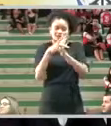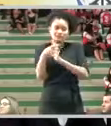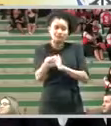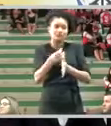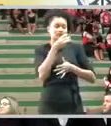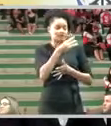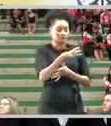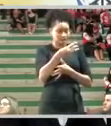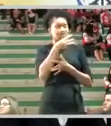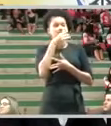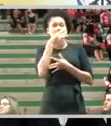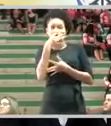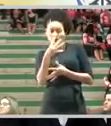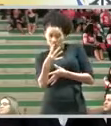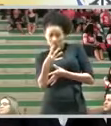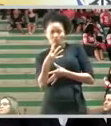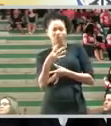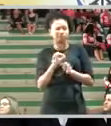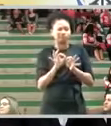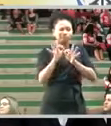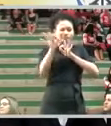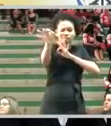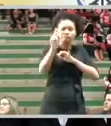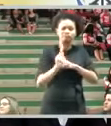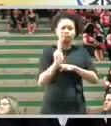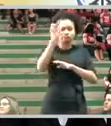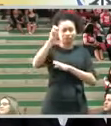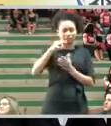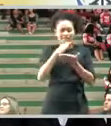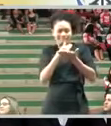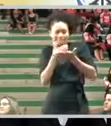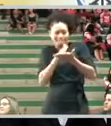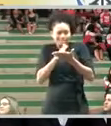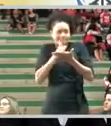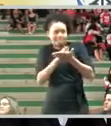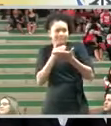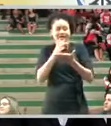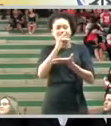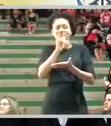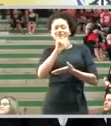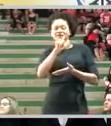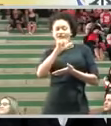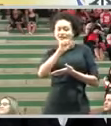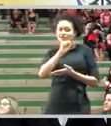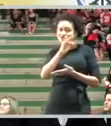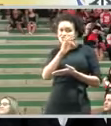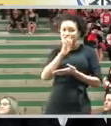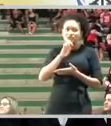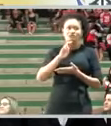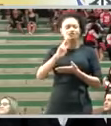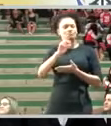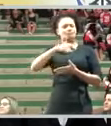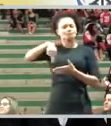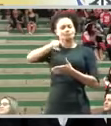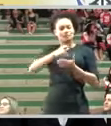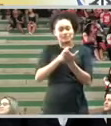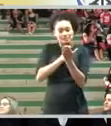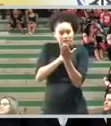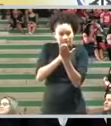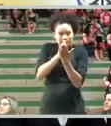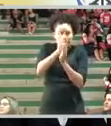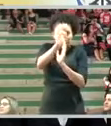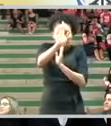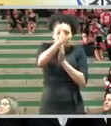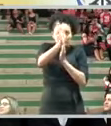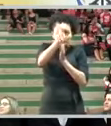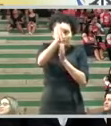34 quilômetros de Ecrom, fronteira com a Filístia. Ou seja, se ela sair sem se desviar direto